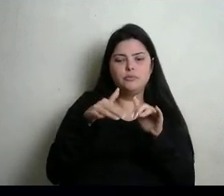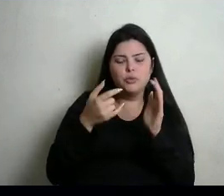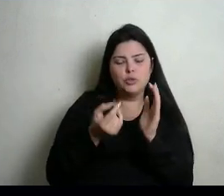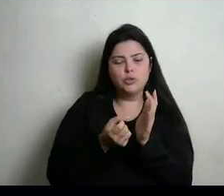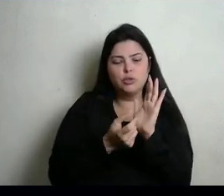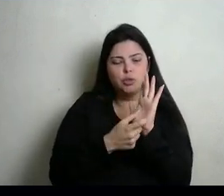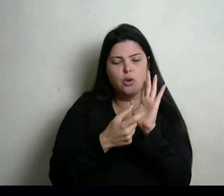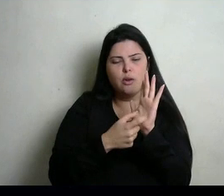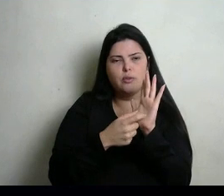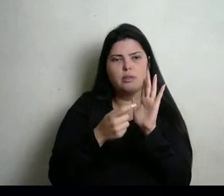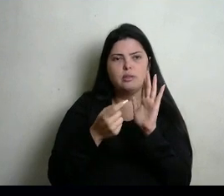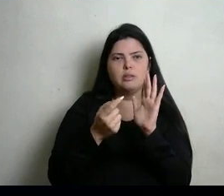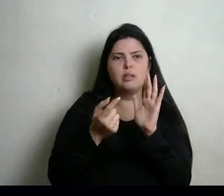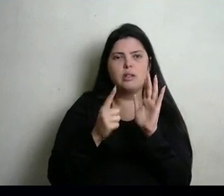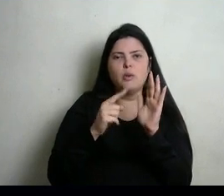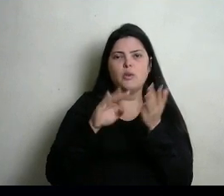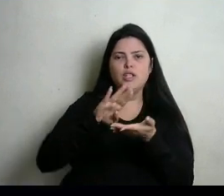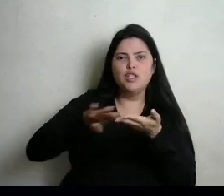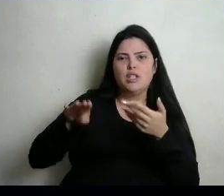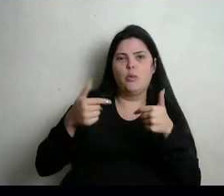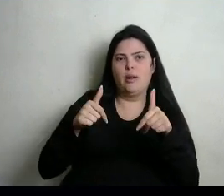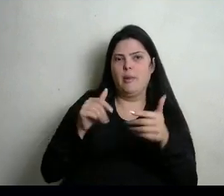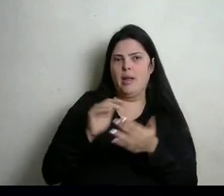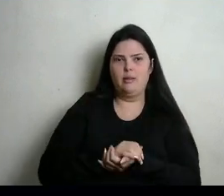invés de retirar o nosso trabalho, né?